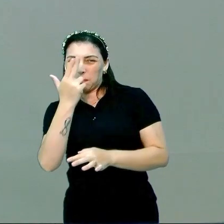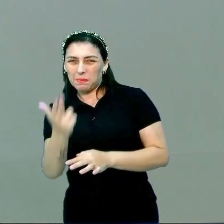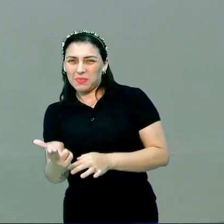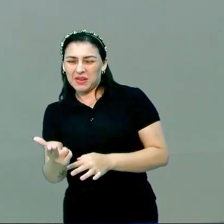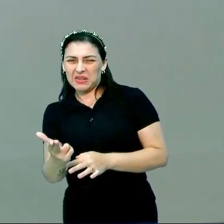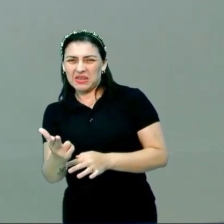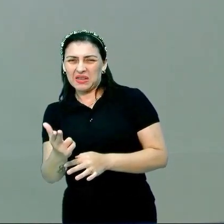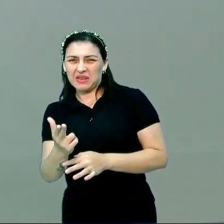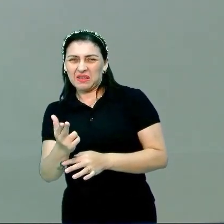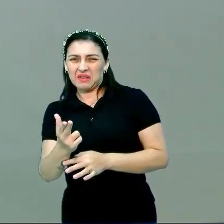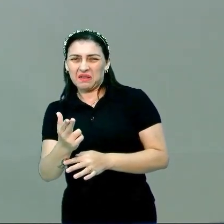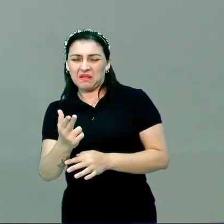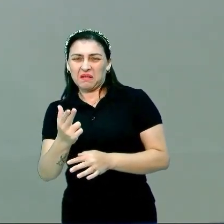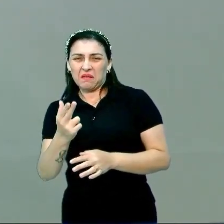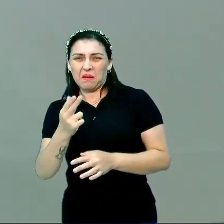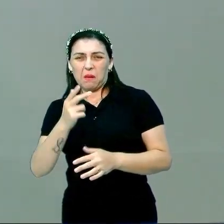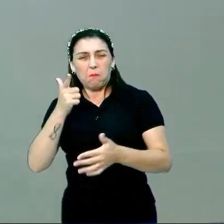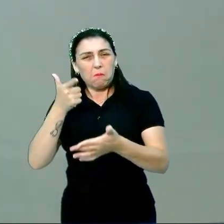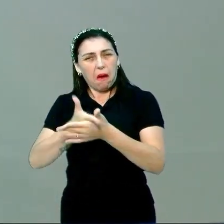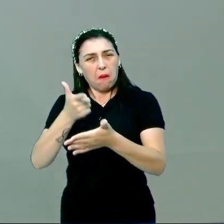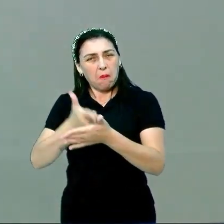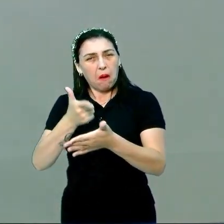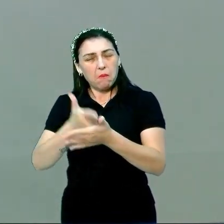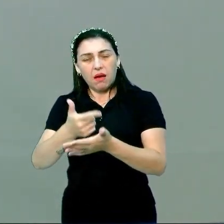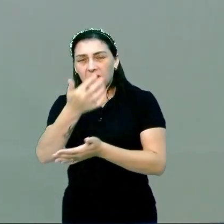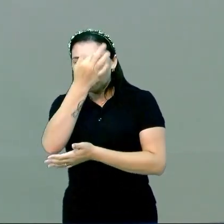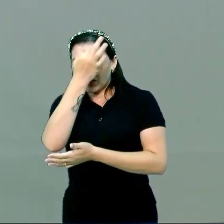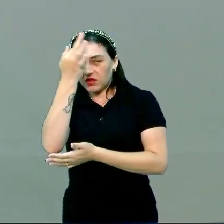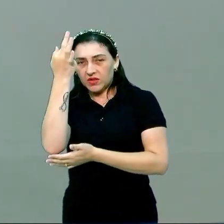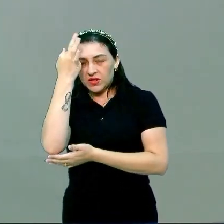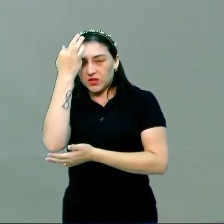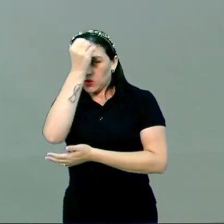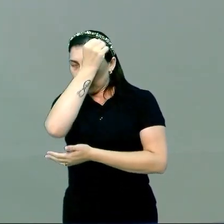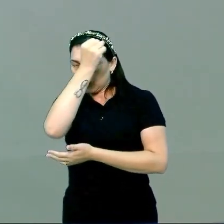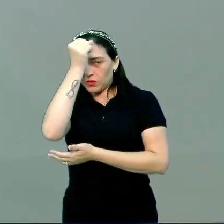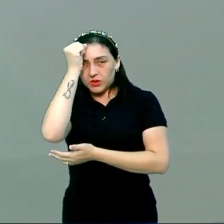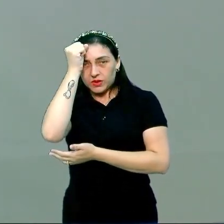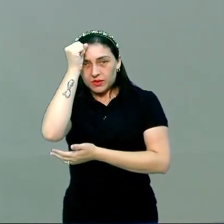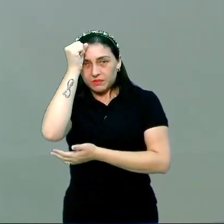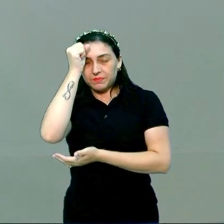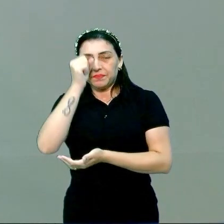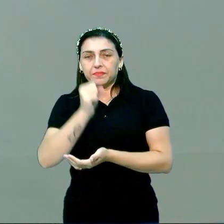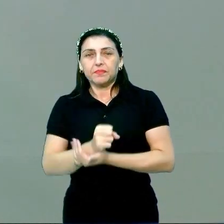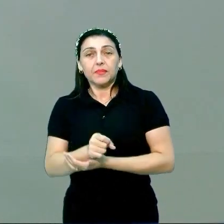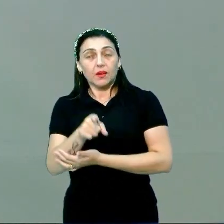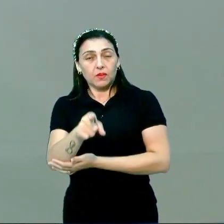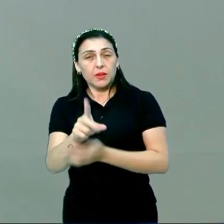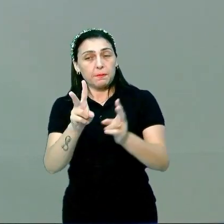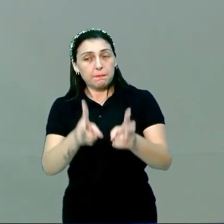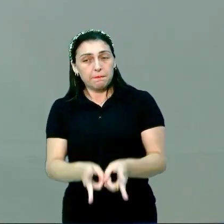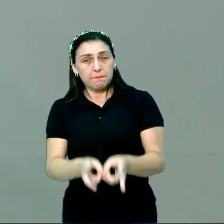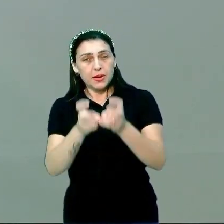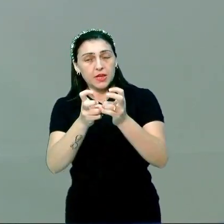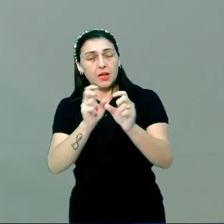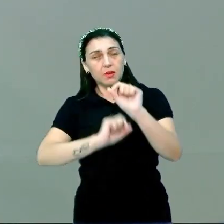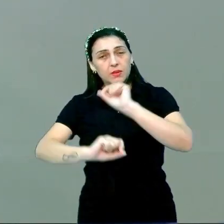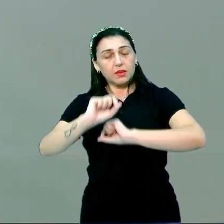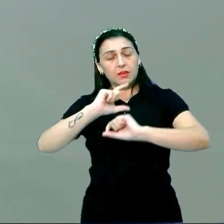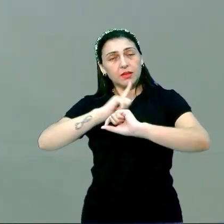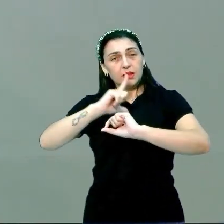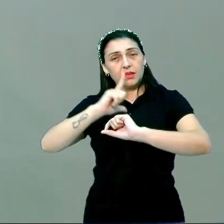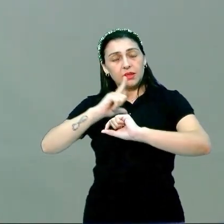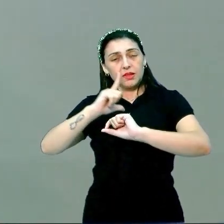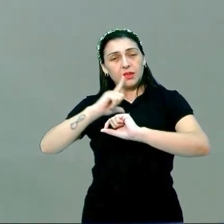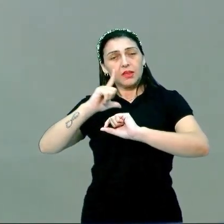aqueles sermões, né? Filosofia, sociologia, né? Onde você percebe ali que tem